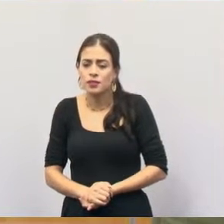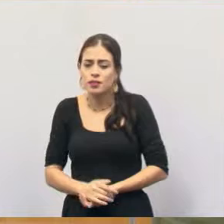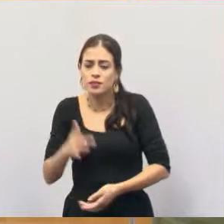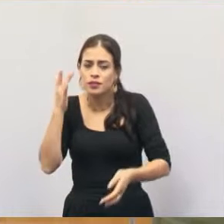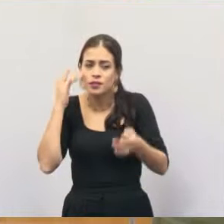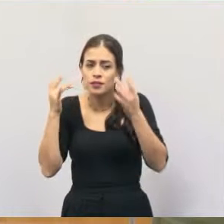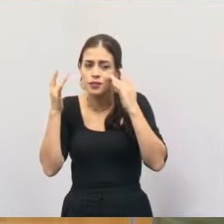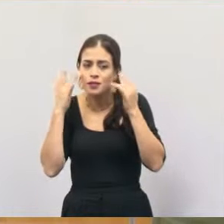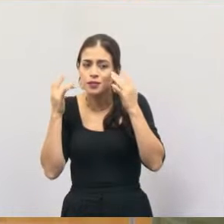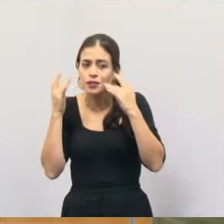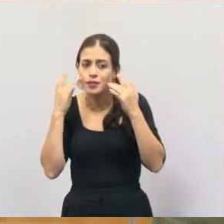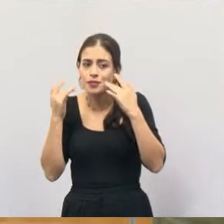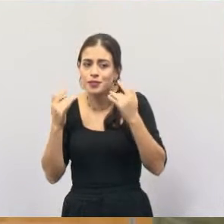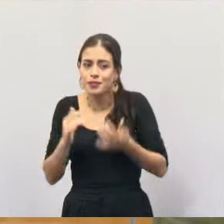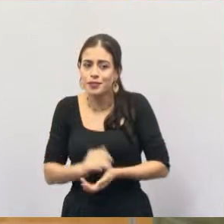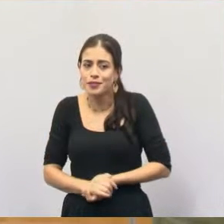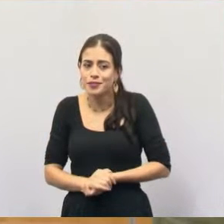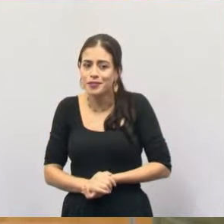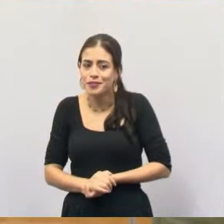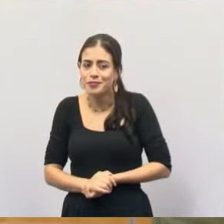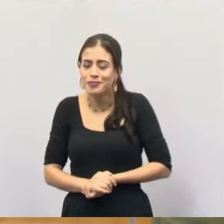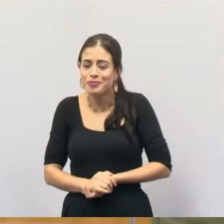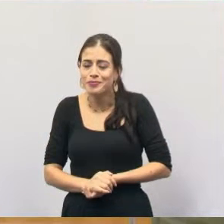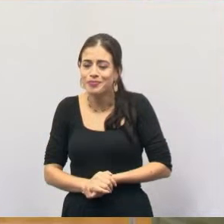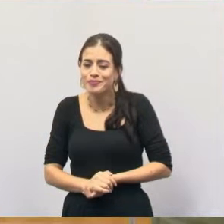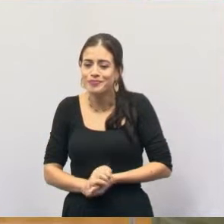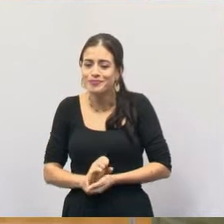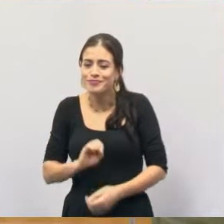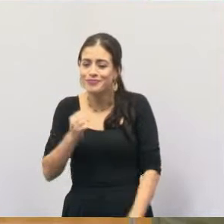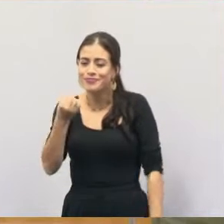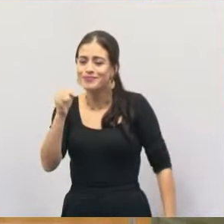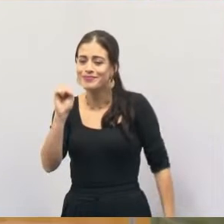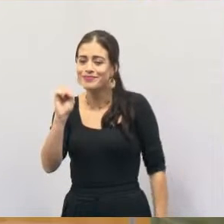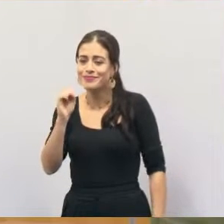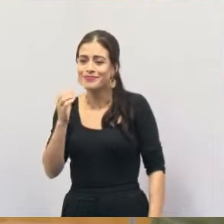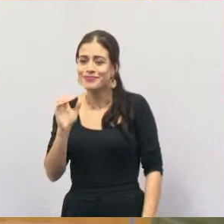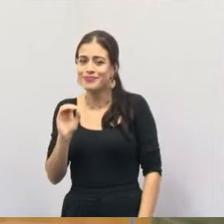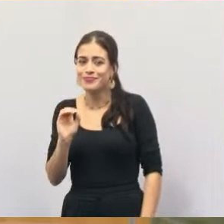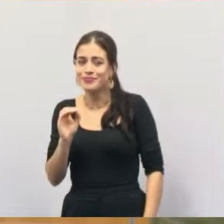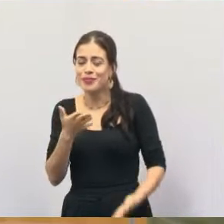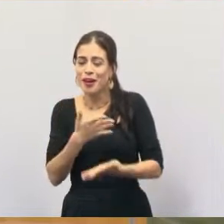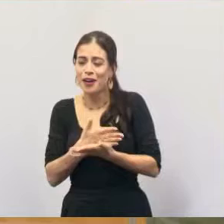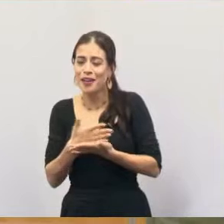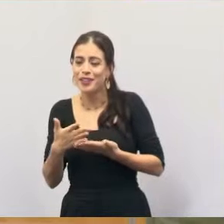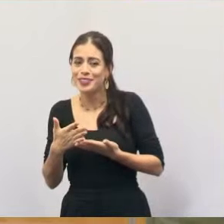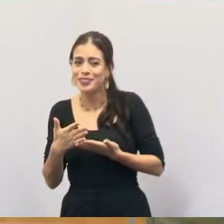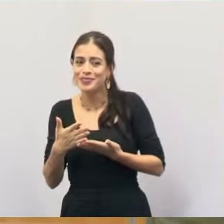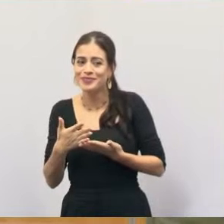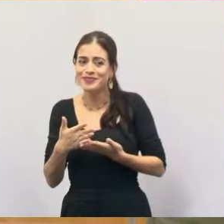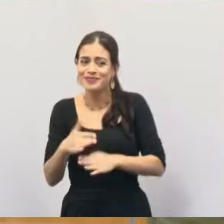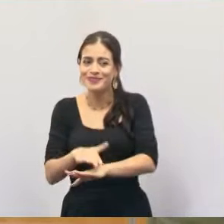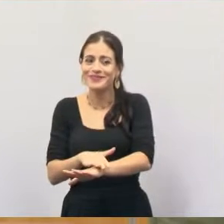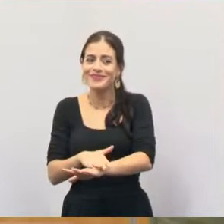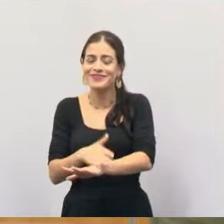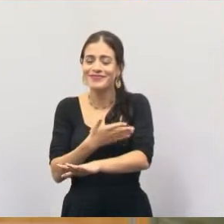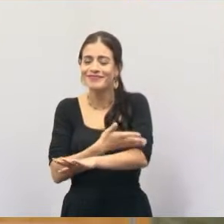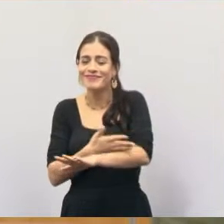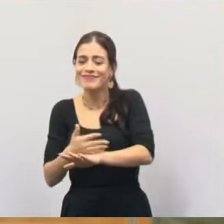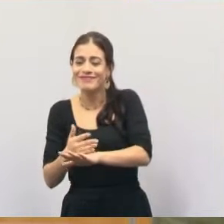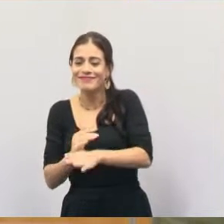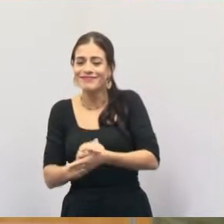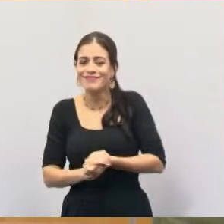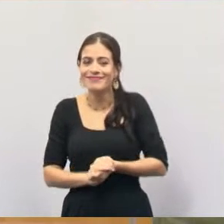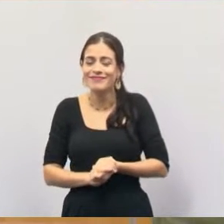na década de 80. Foi quando eu comecei minha carreira e não tinha um espetáculo. A gente fazia arte na